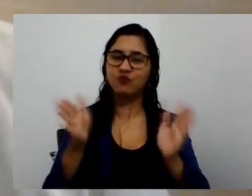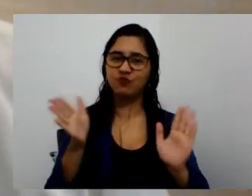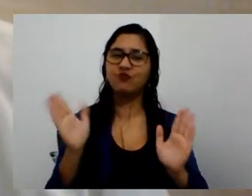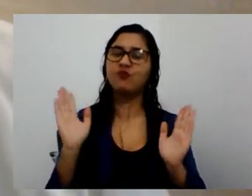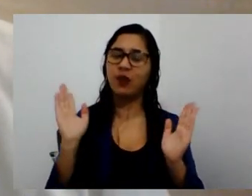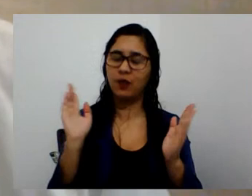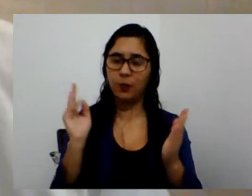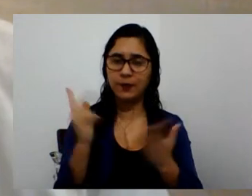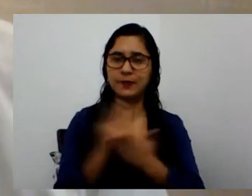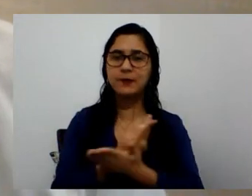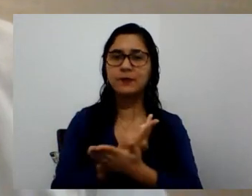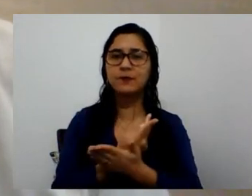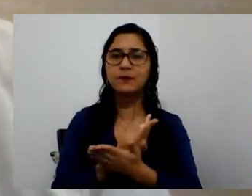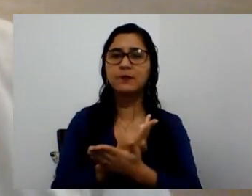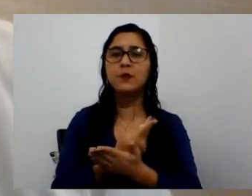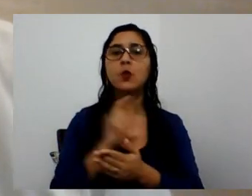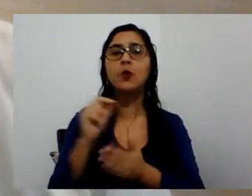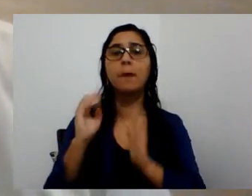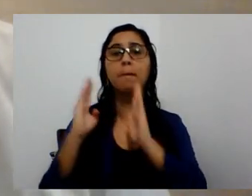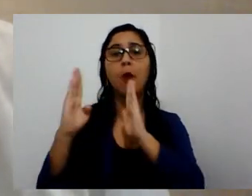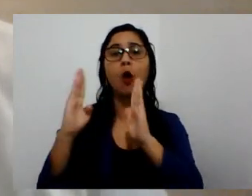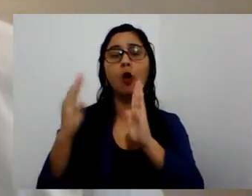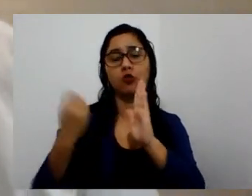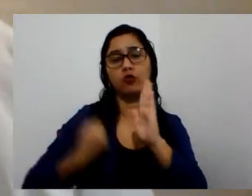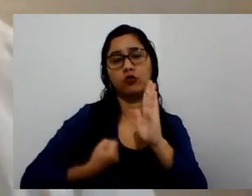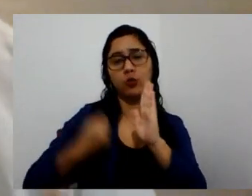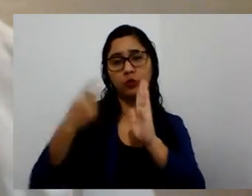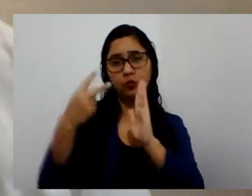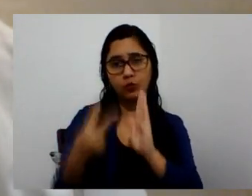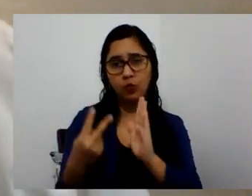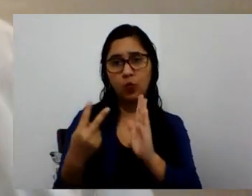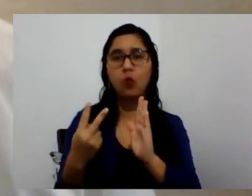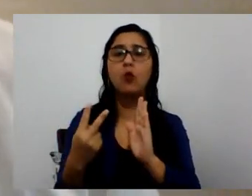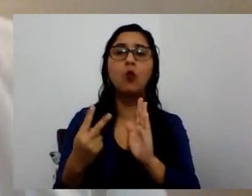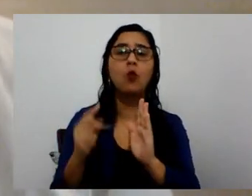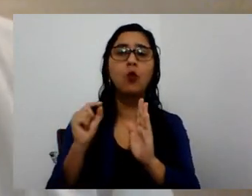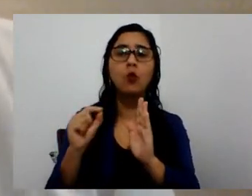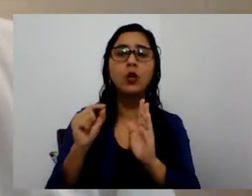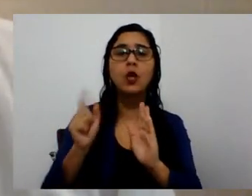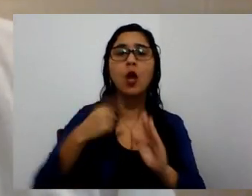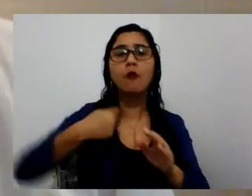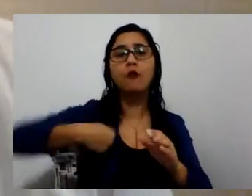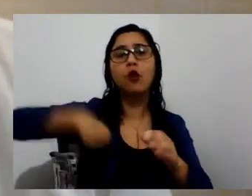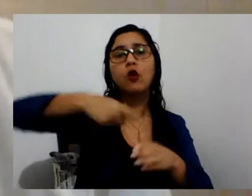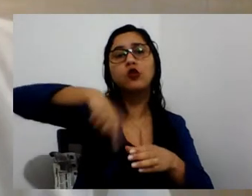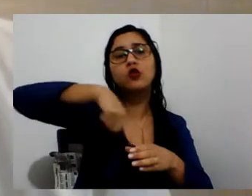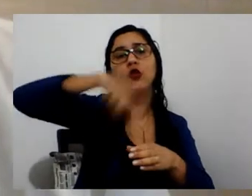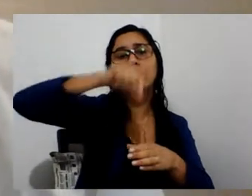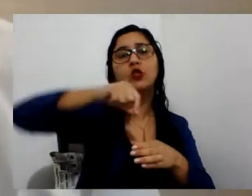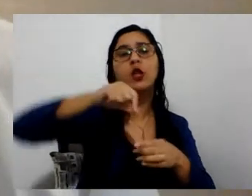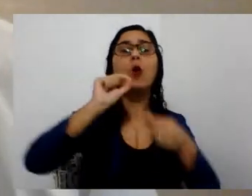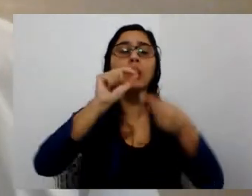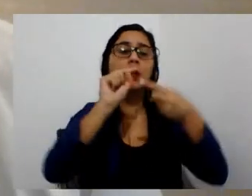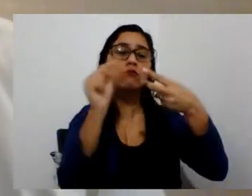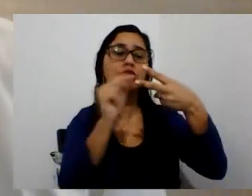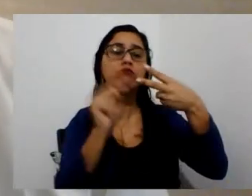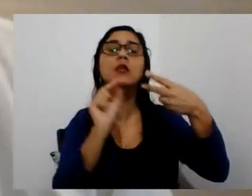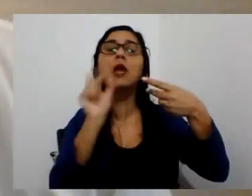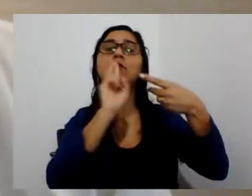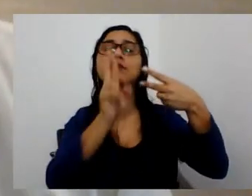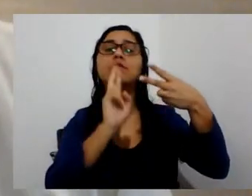anteriores, ao chamado bloco 2, no qual vou sortear a ordem das candidaturas para fazer a